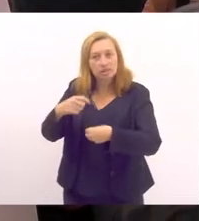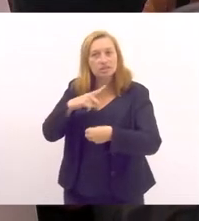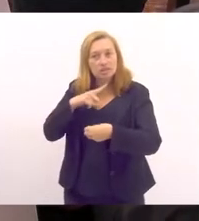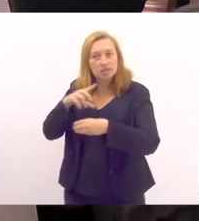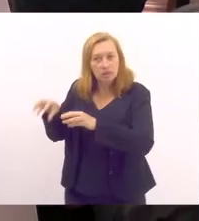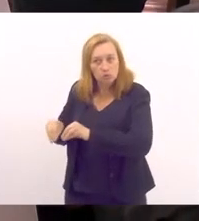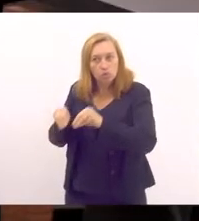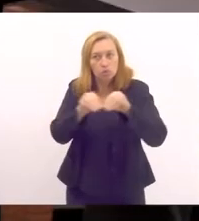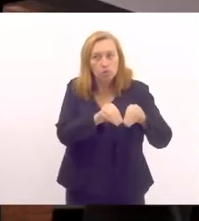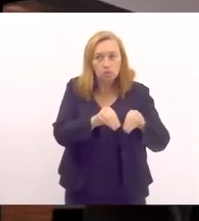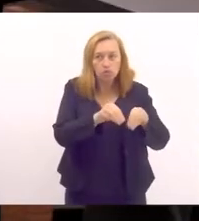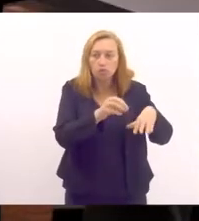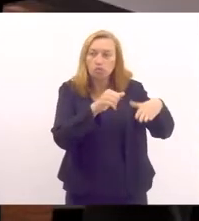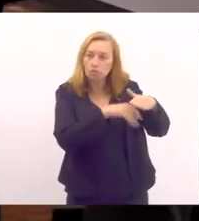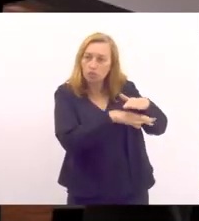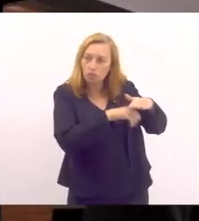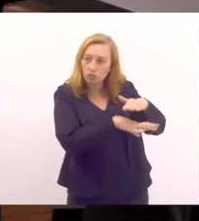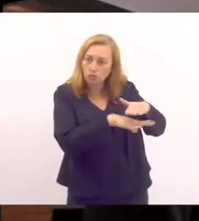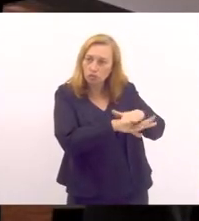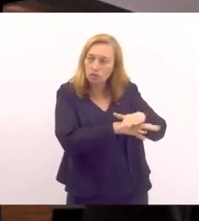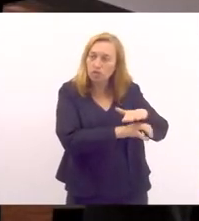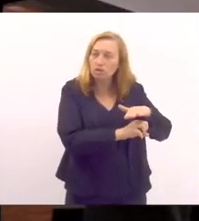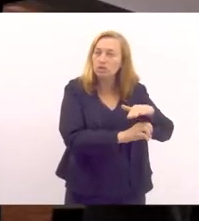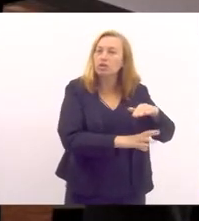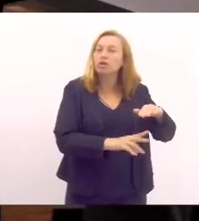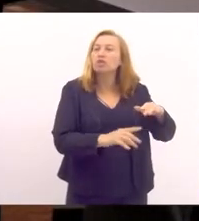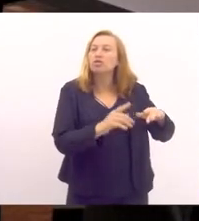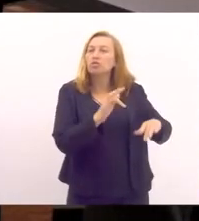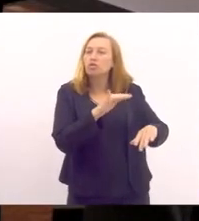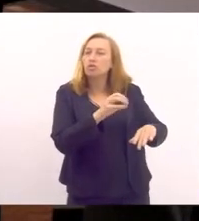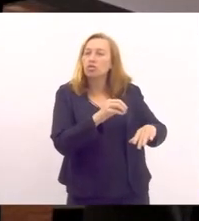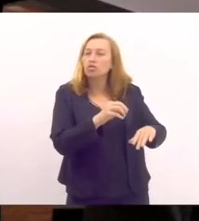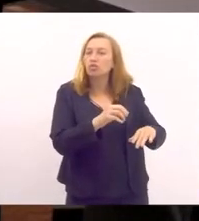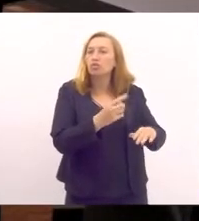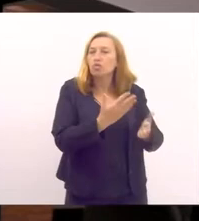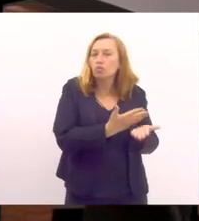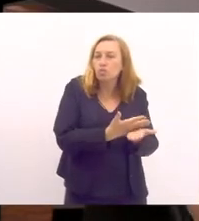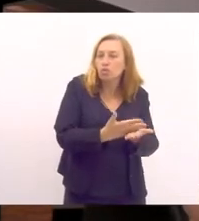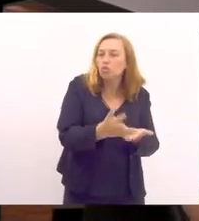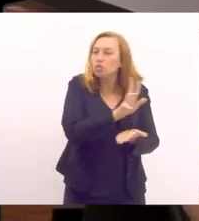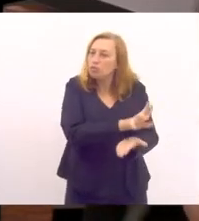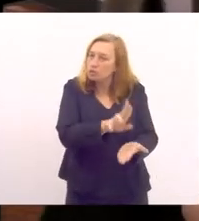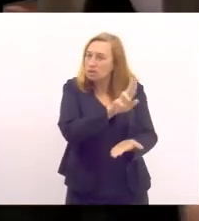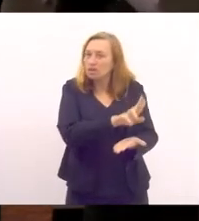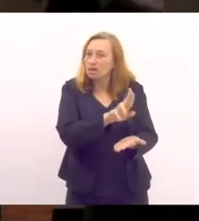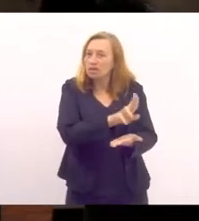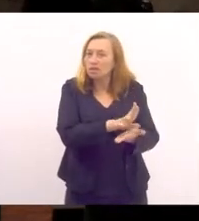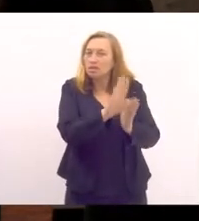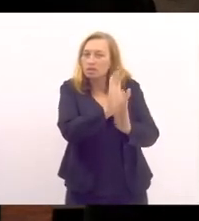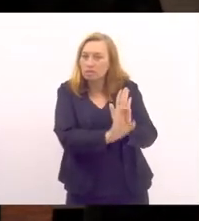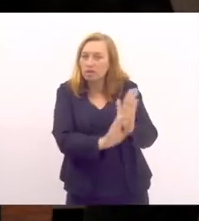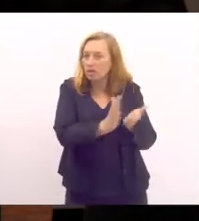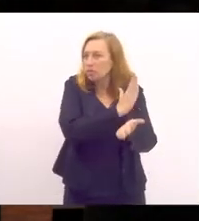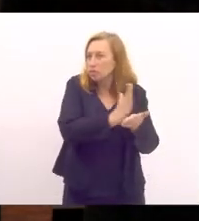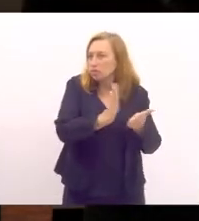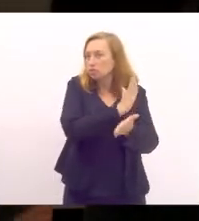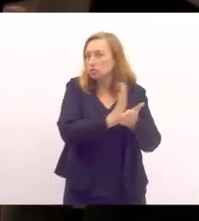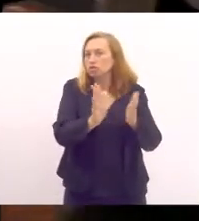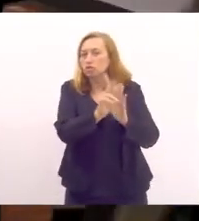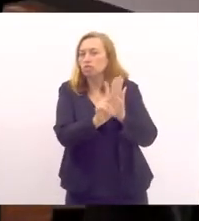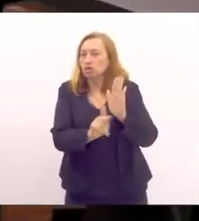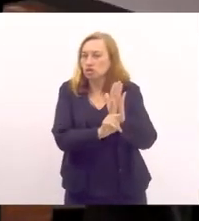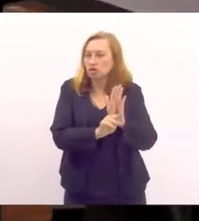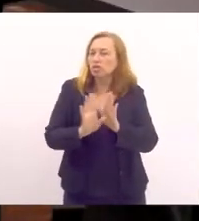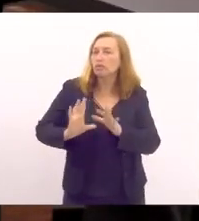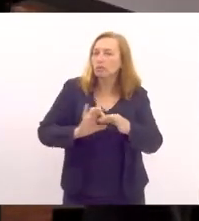para o fundo. Normalmente, os recursos do fundo são usados como contrapartida para algumas emendas, para alguns projetos, para